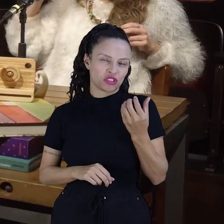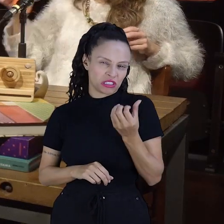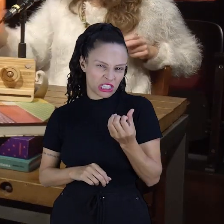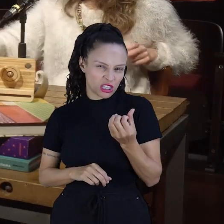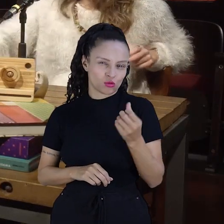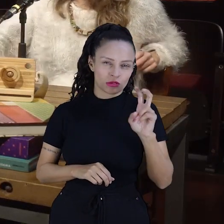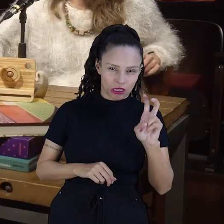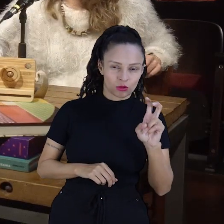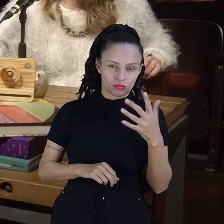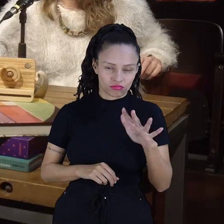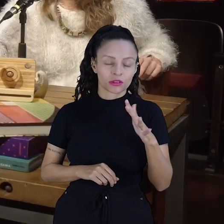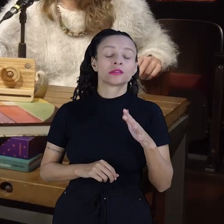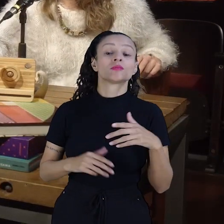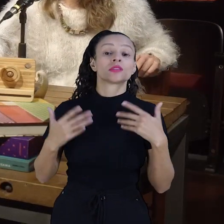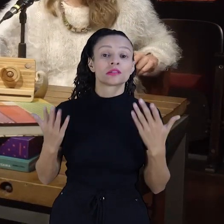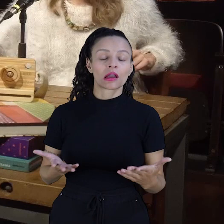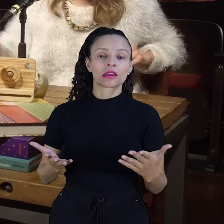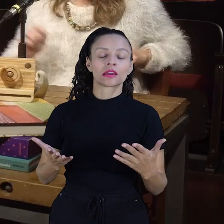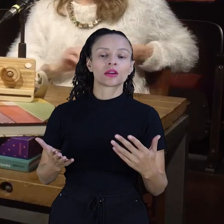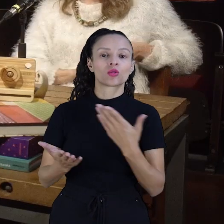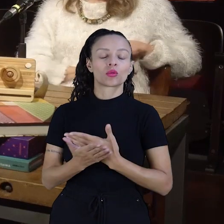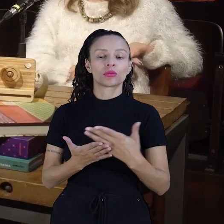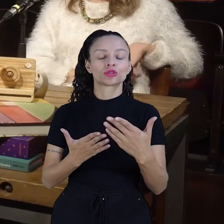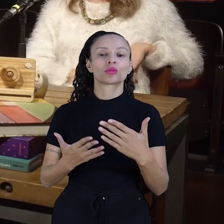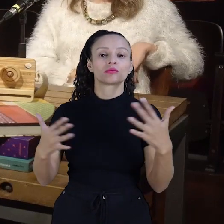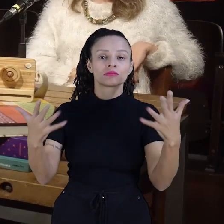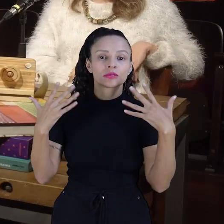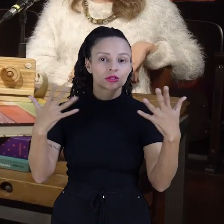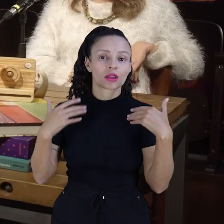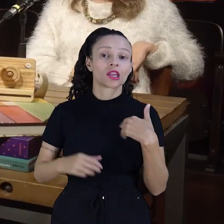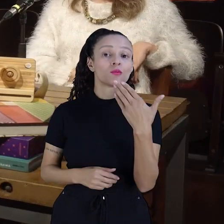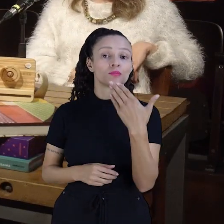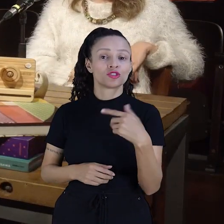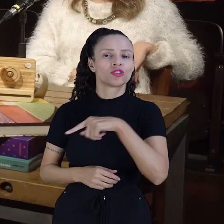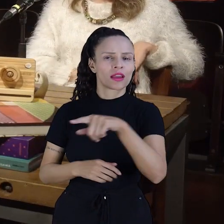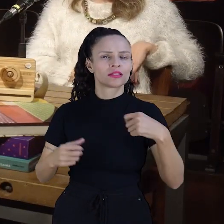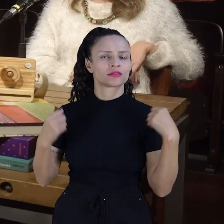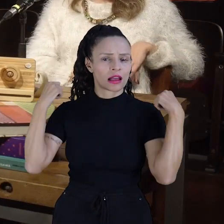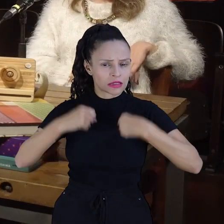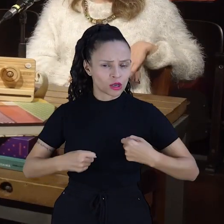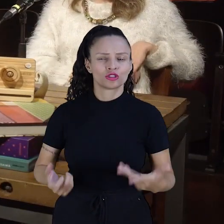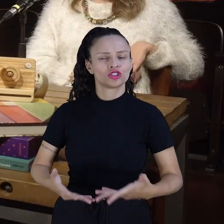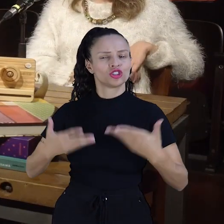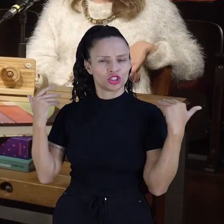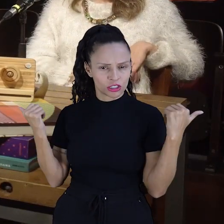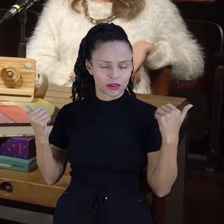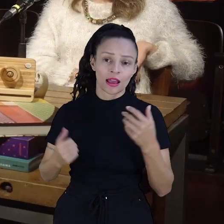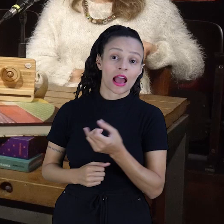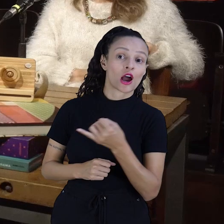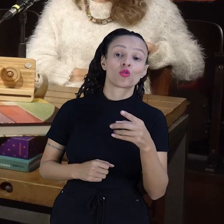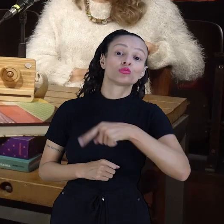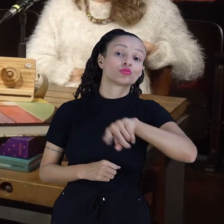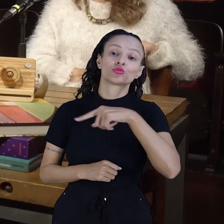para 6. E aí esquentou e eu pedi para que todos tirassem o casaco. Alguns